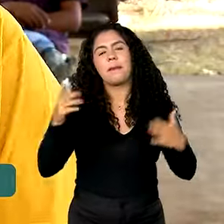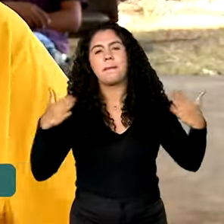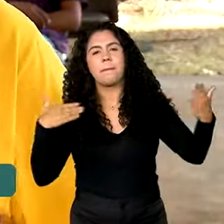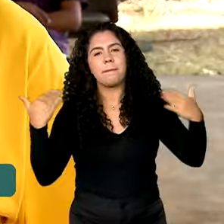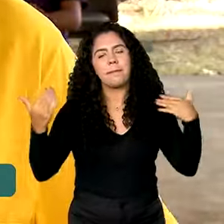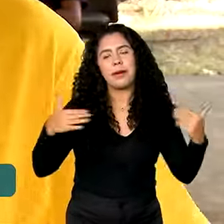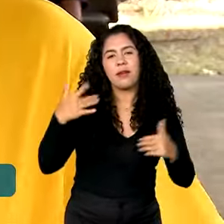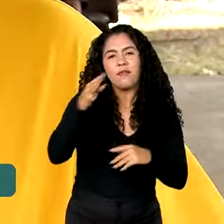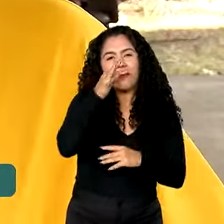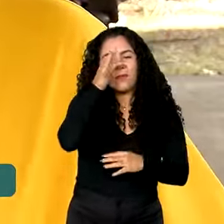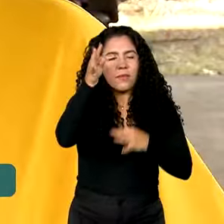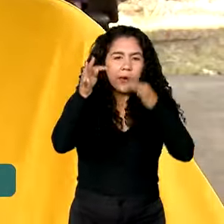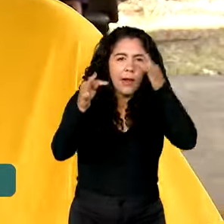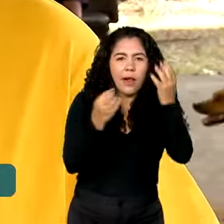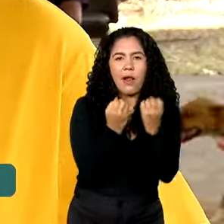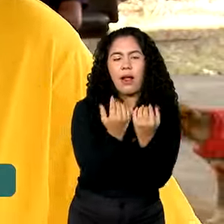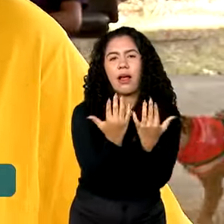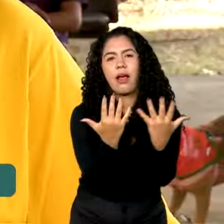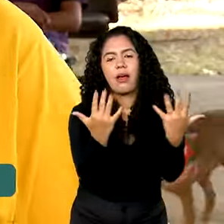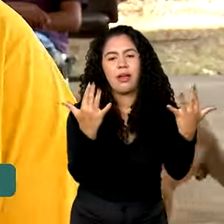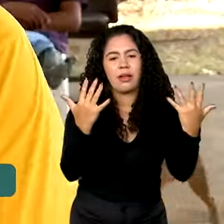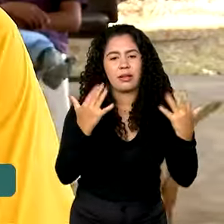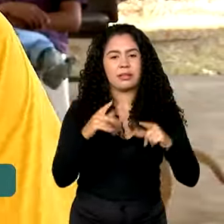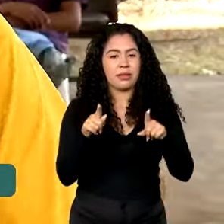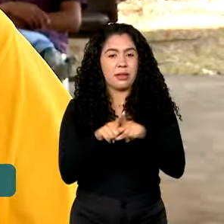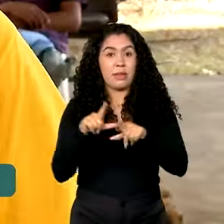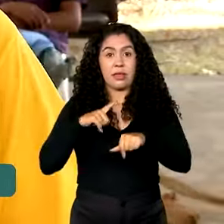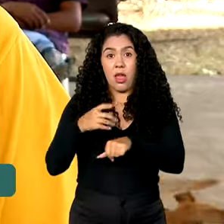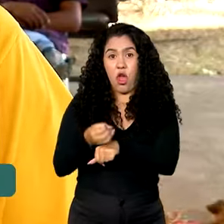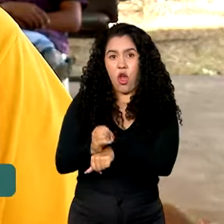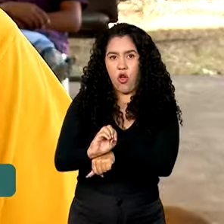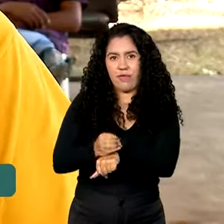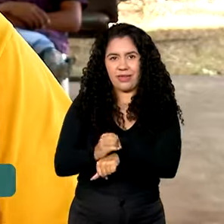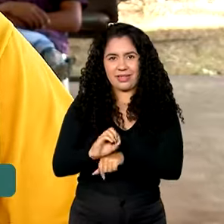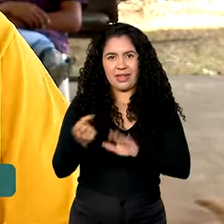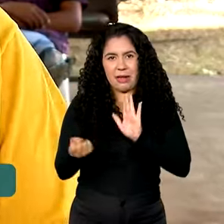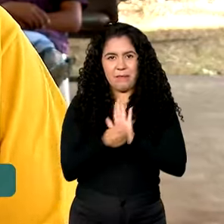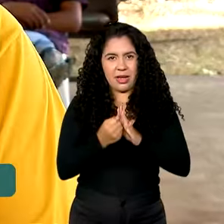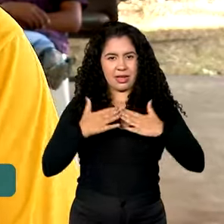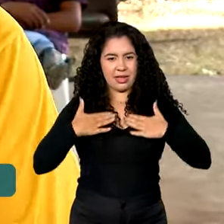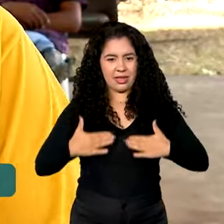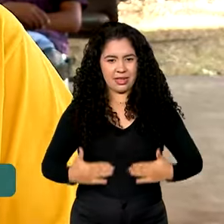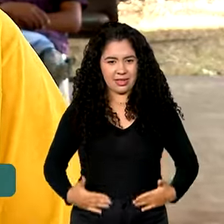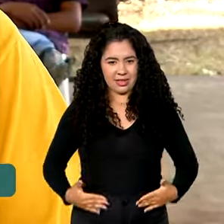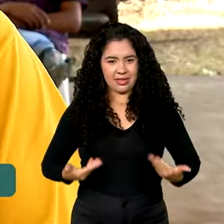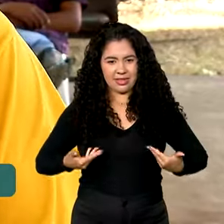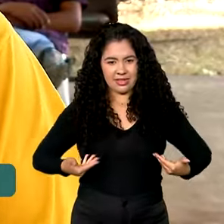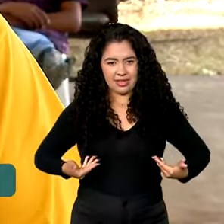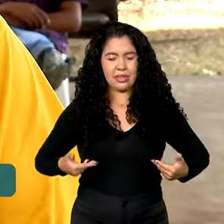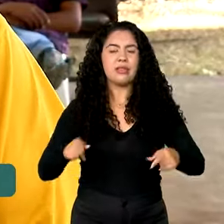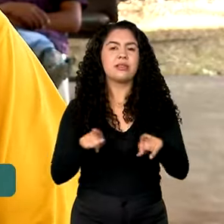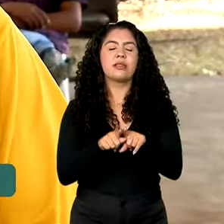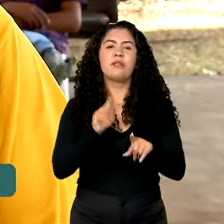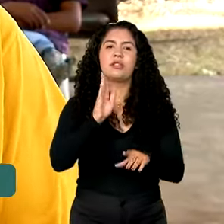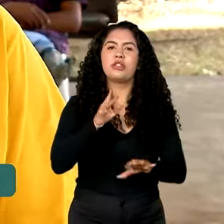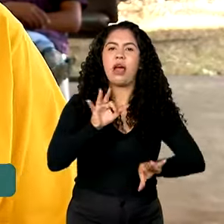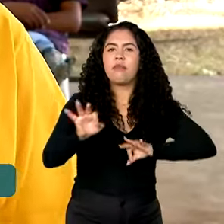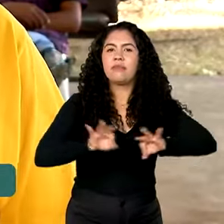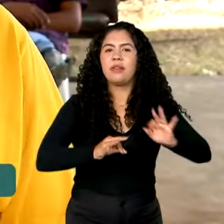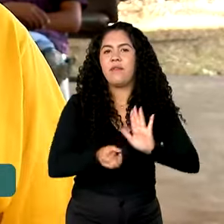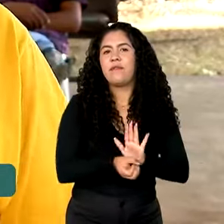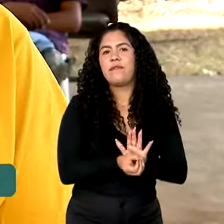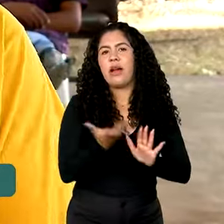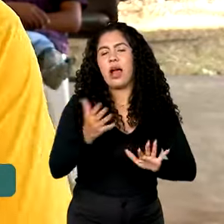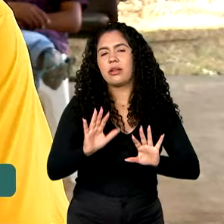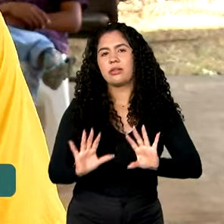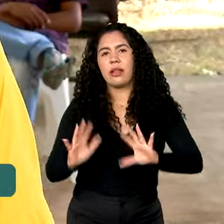Floresta, temos essa oficina a qual está aqui na minha camiseta, e já fizemos vários eventos referentes aqui, ajudando